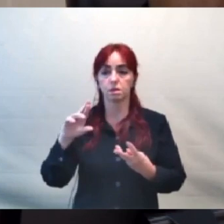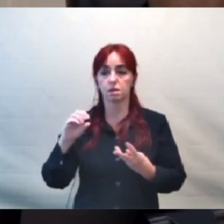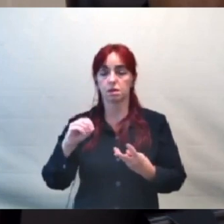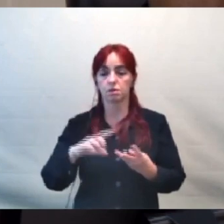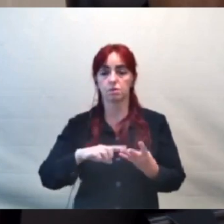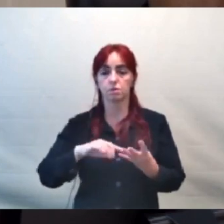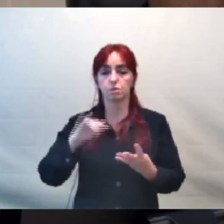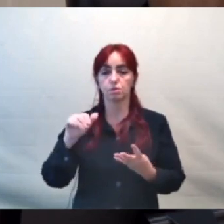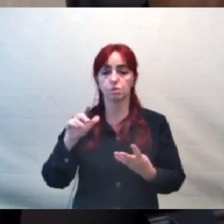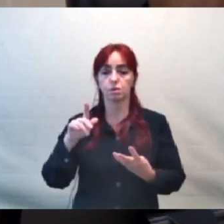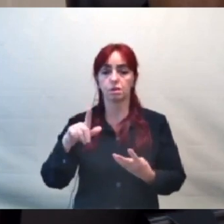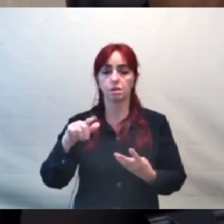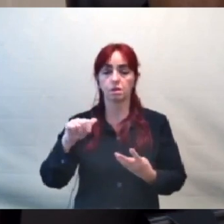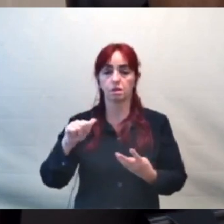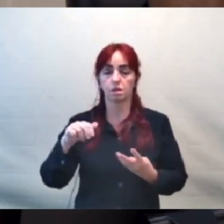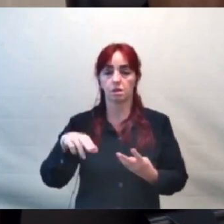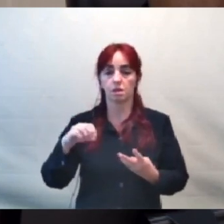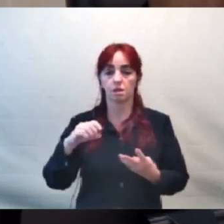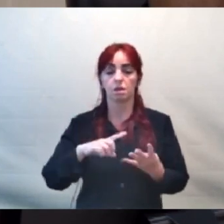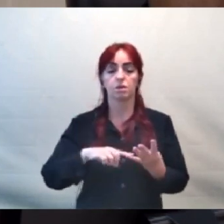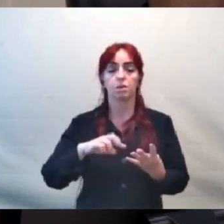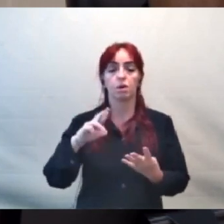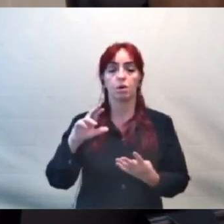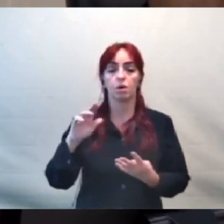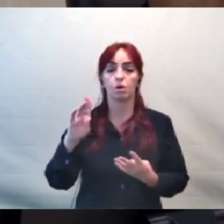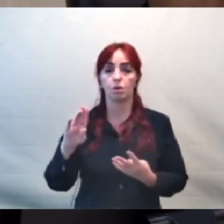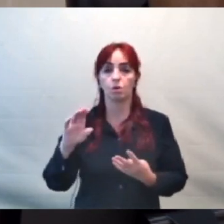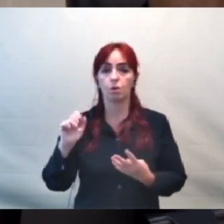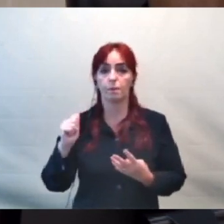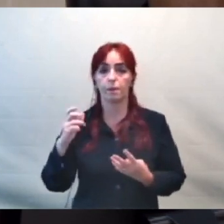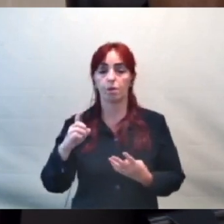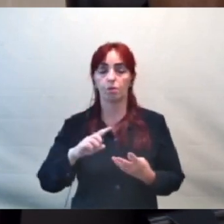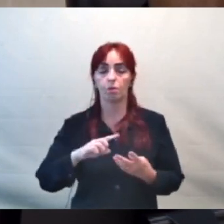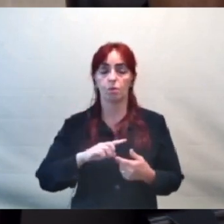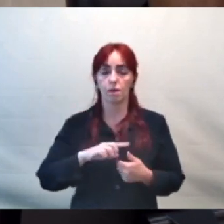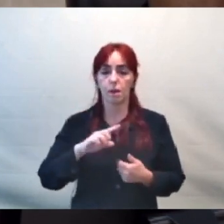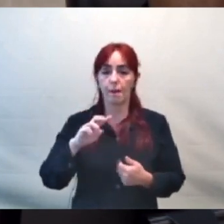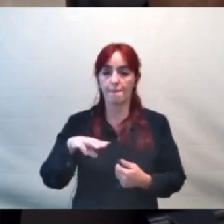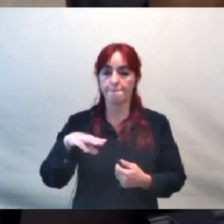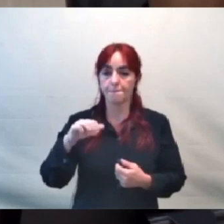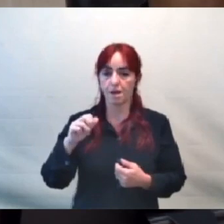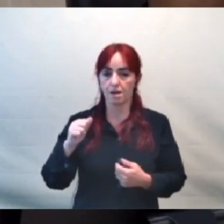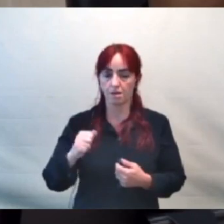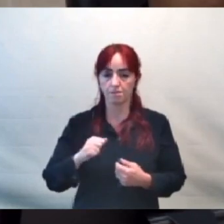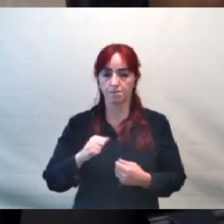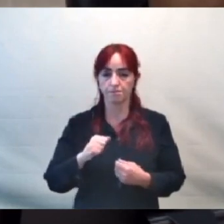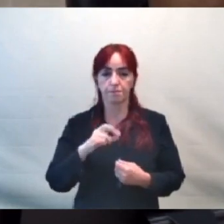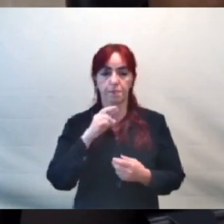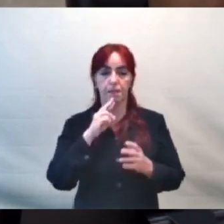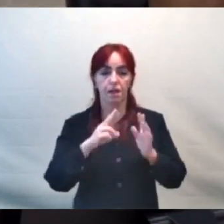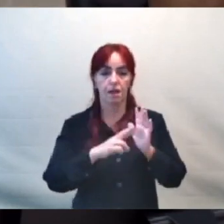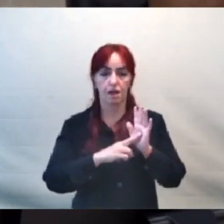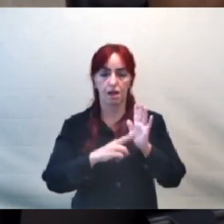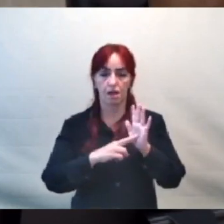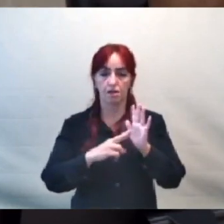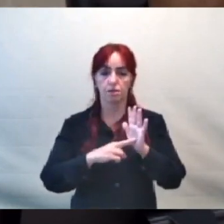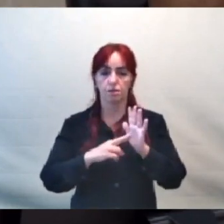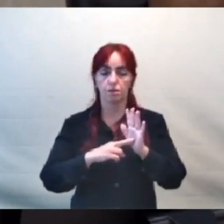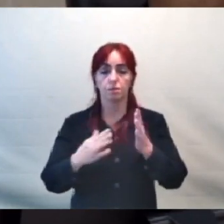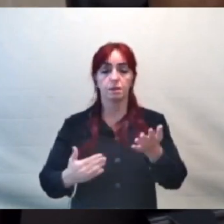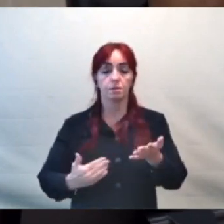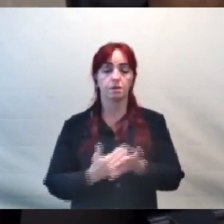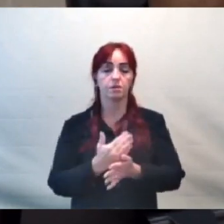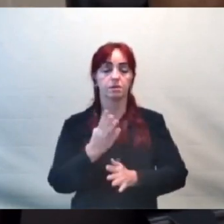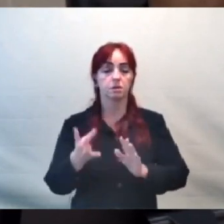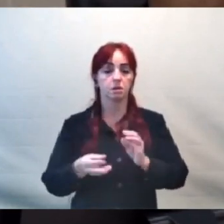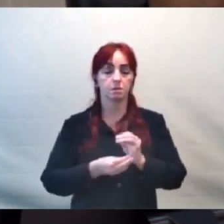Lopes, professora Marli e Rubão. Relator foi nosso vereador Cleiton Xavier. Conclusão do parecer pela aprovação da emenda 1 e da